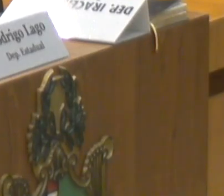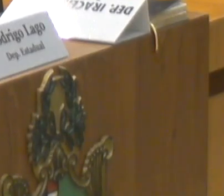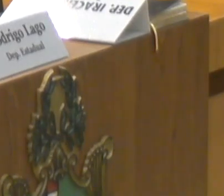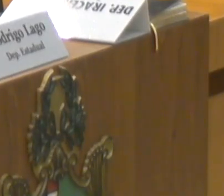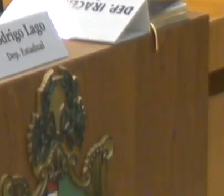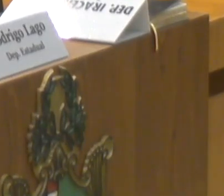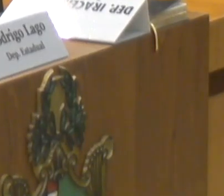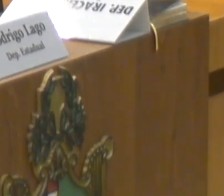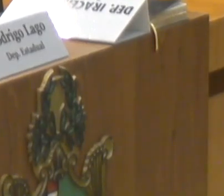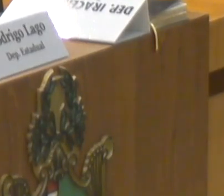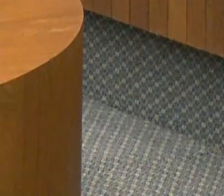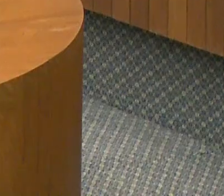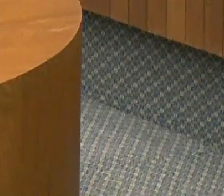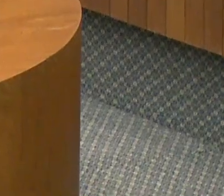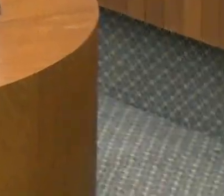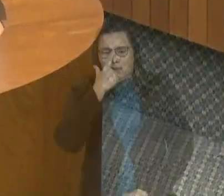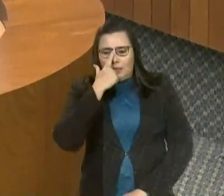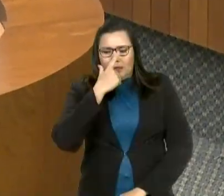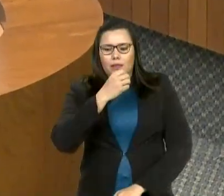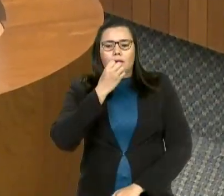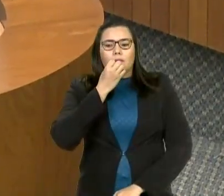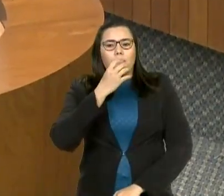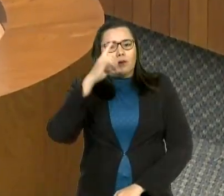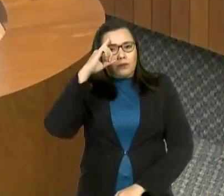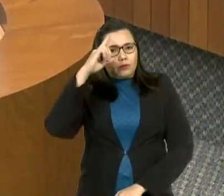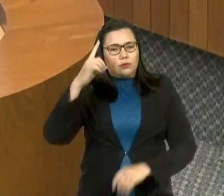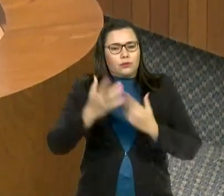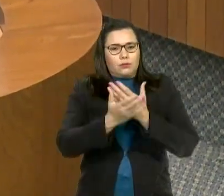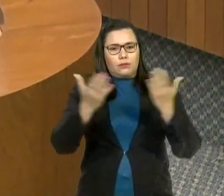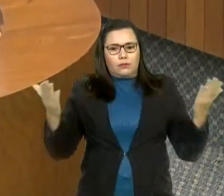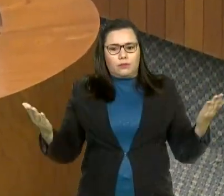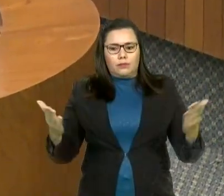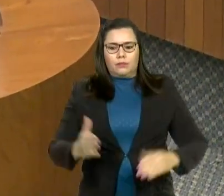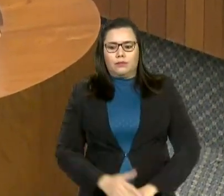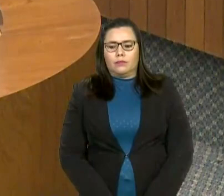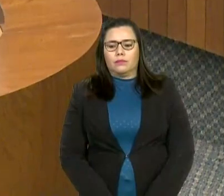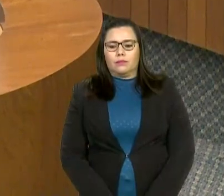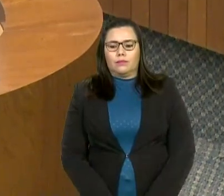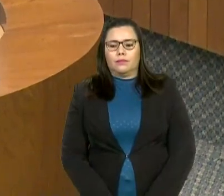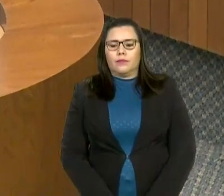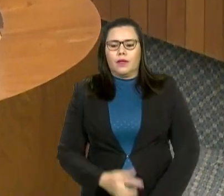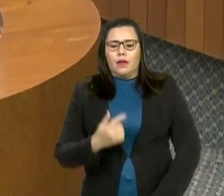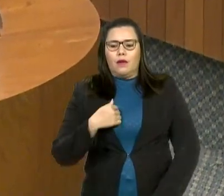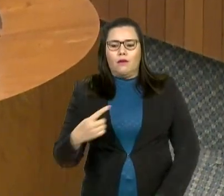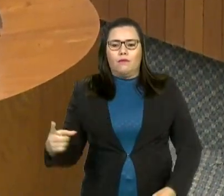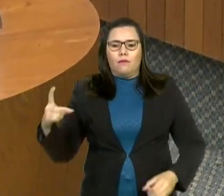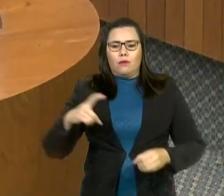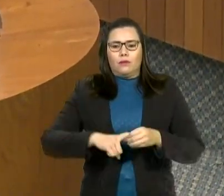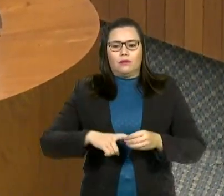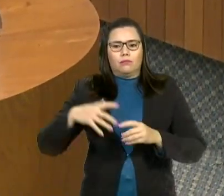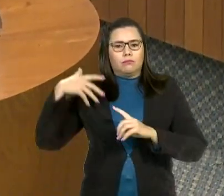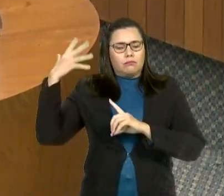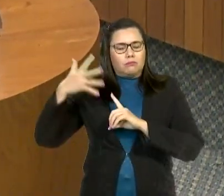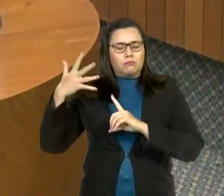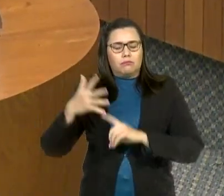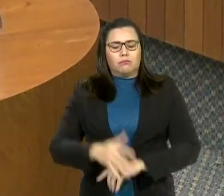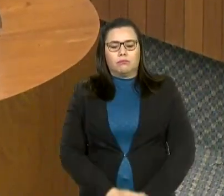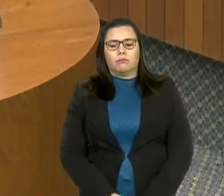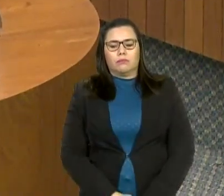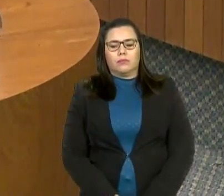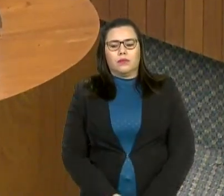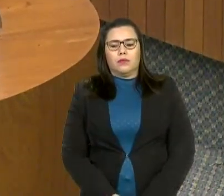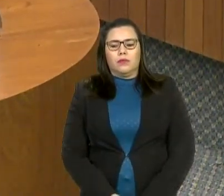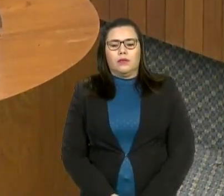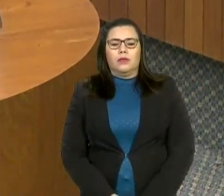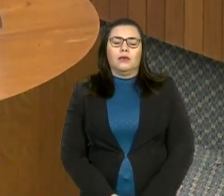Bom dia a todos e a todas. É uma satisfação muito grande retornar a essa tribuna. Saúdo nosso presidente Rodrigo Lago, a quem de